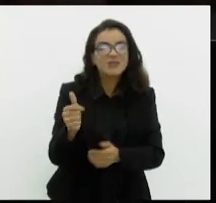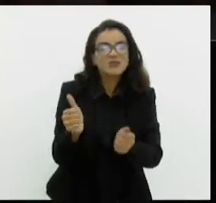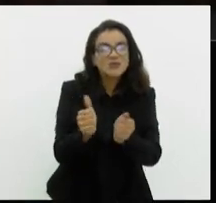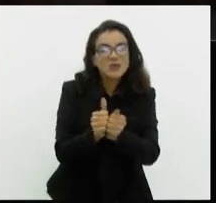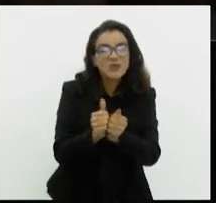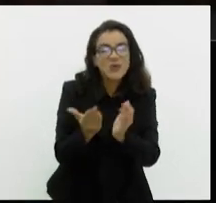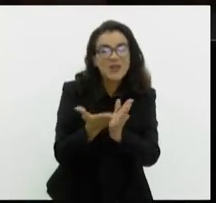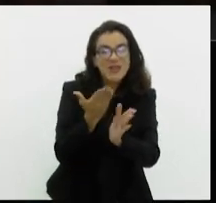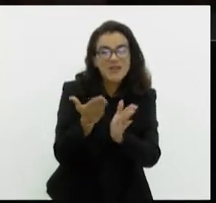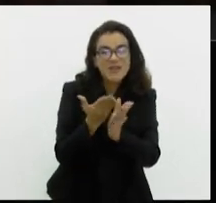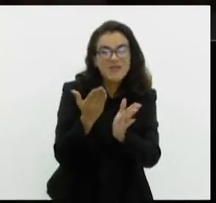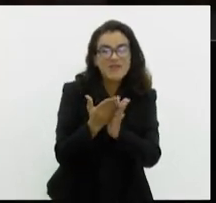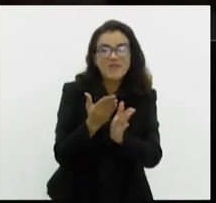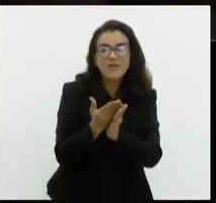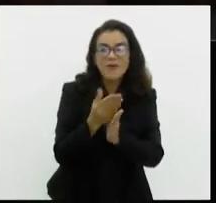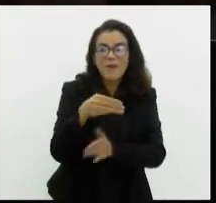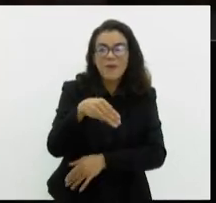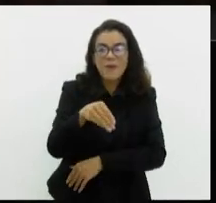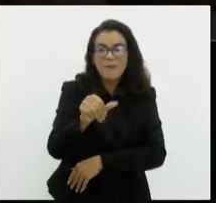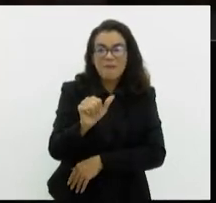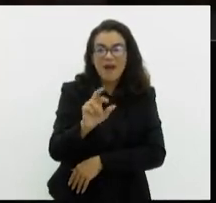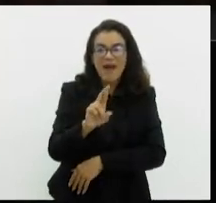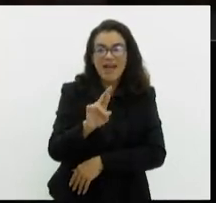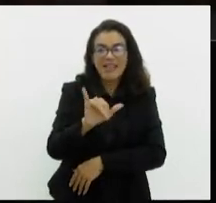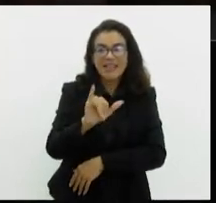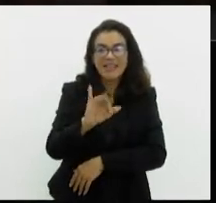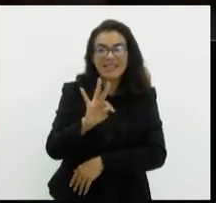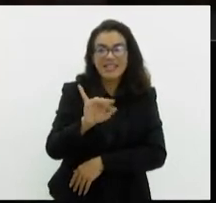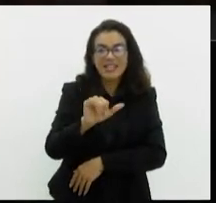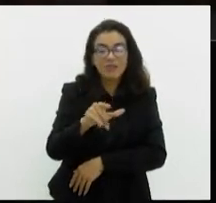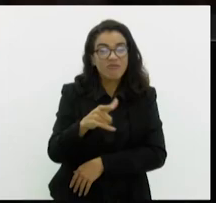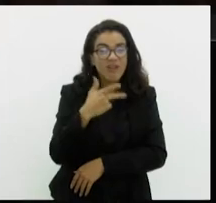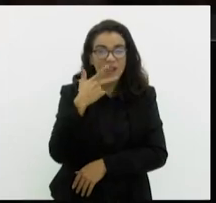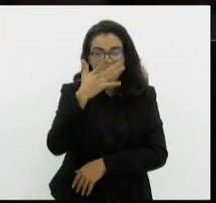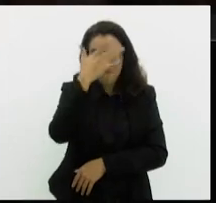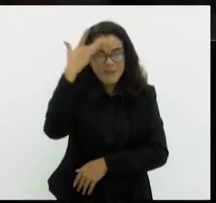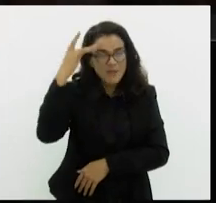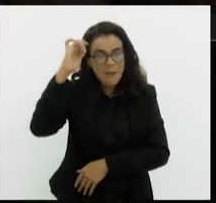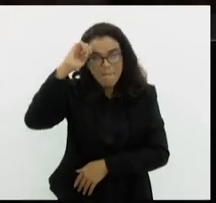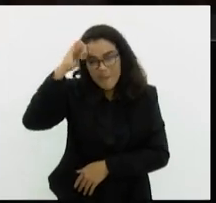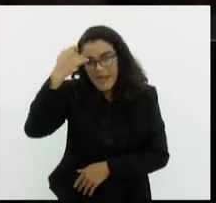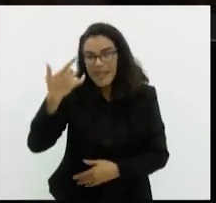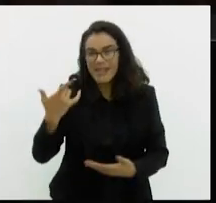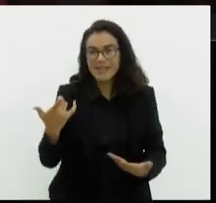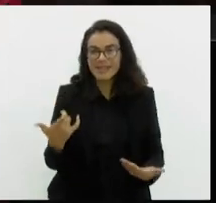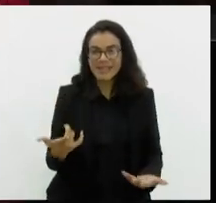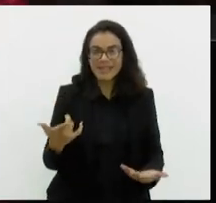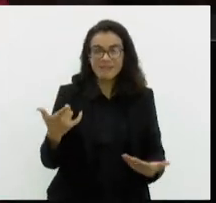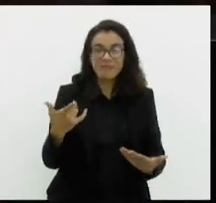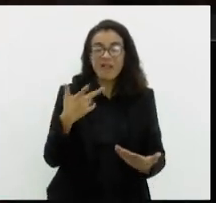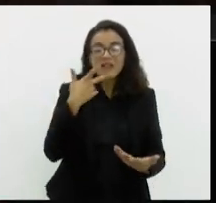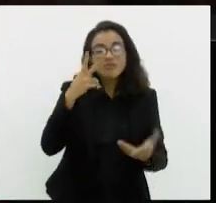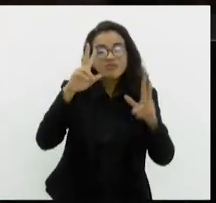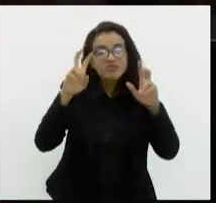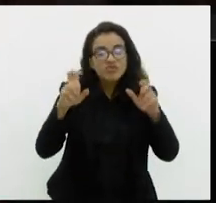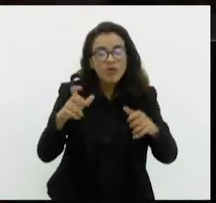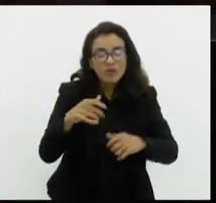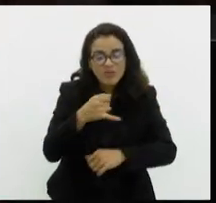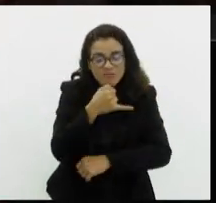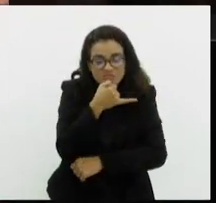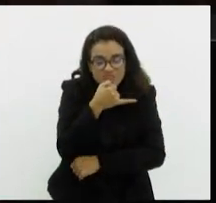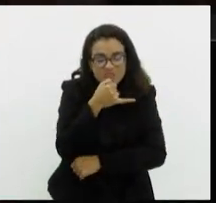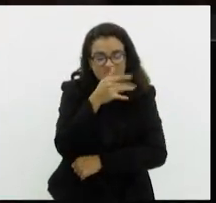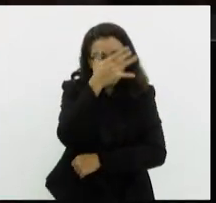no Espelho, falando de gente preta, falando de alegria, falando de perda, mas falando de